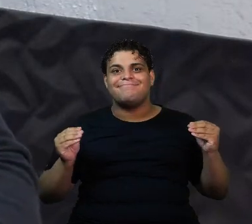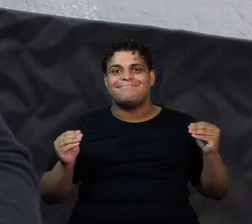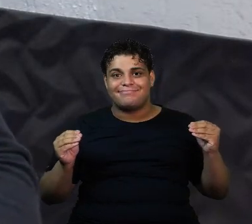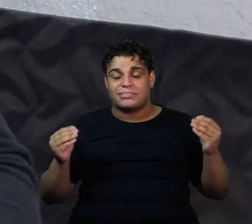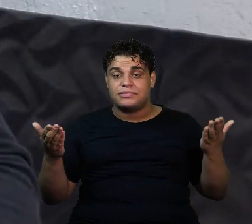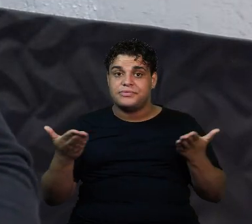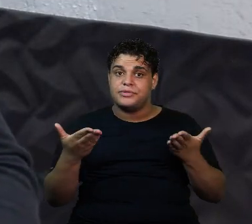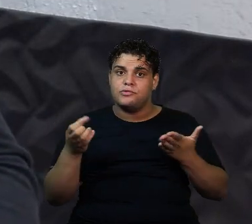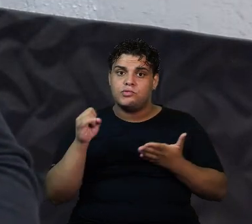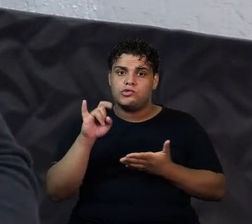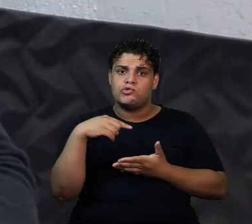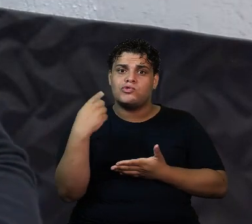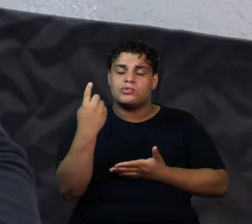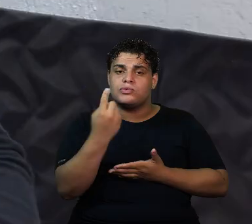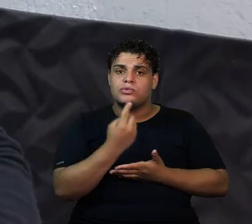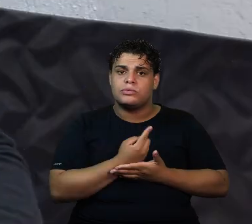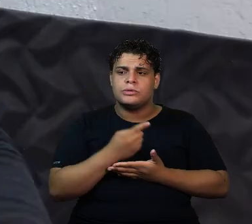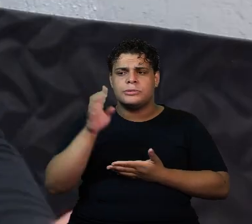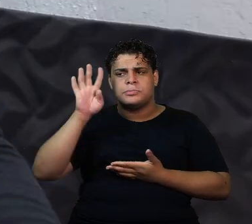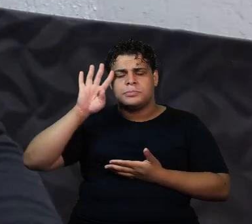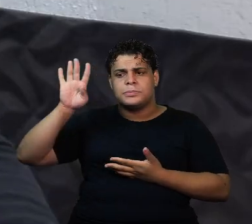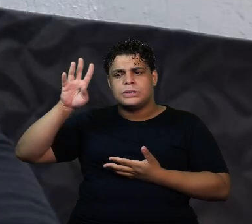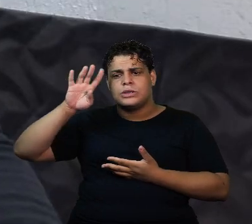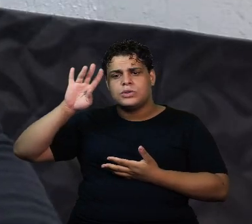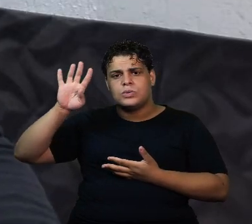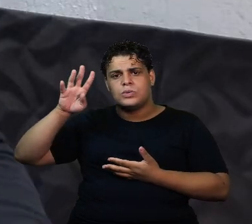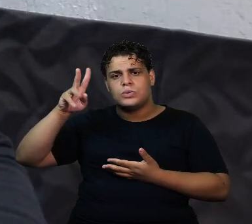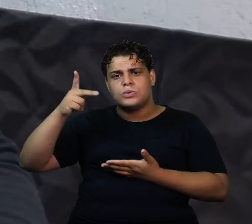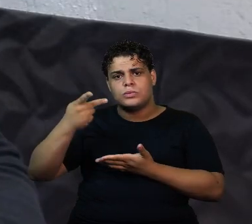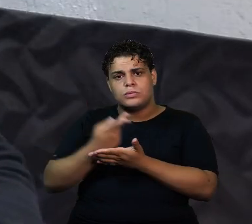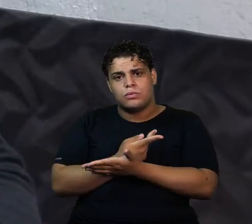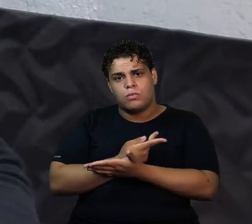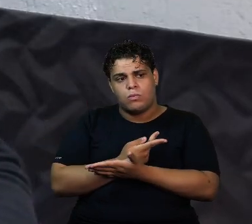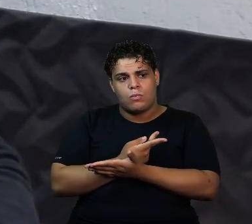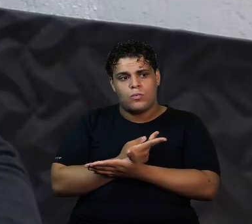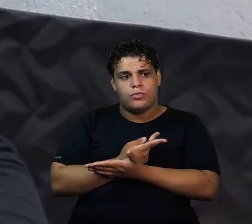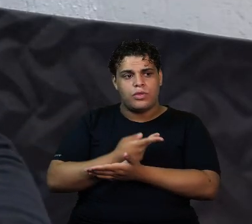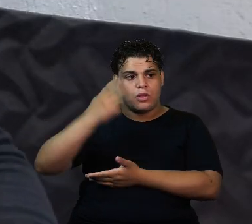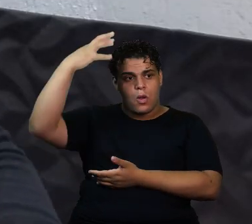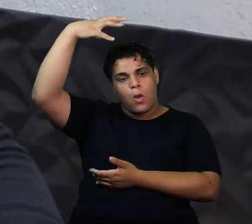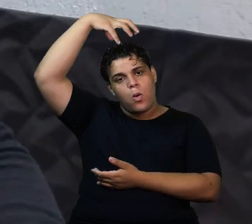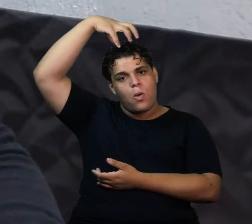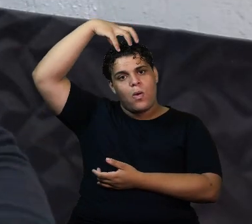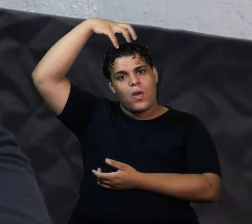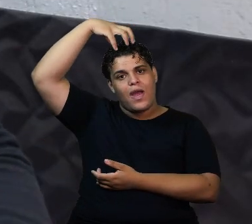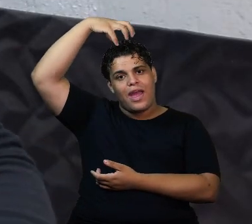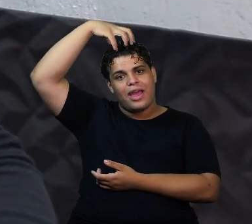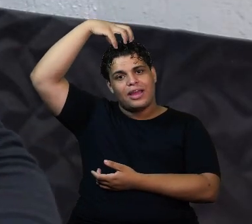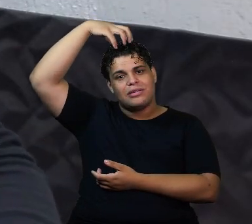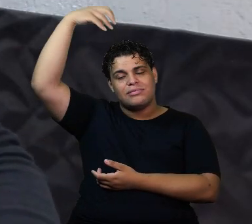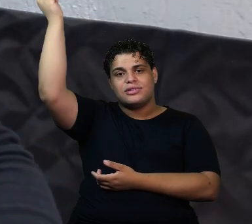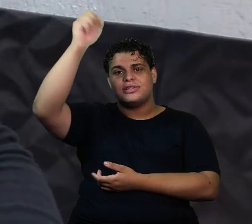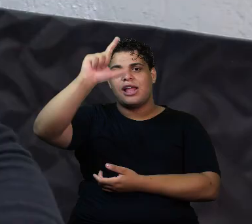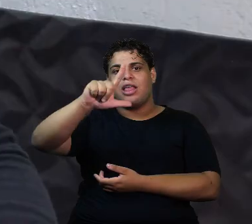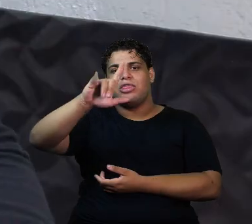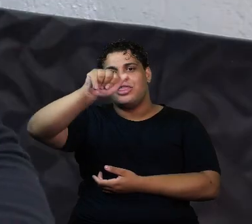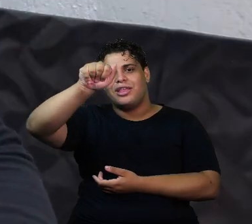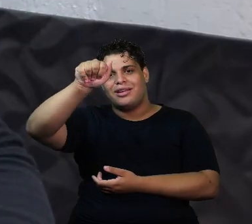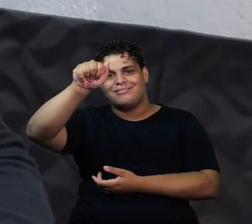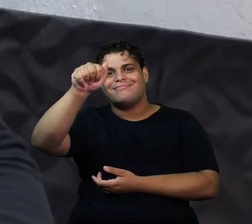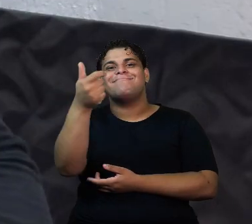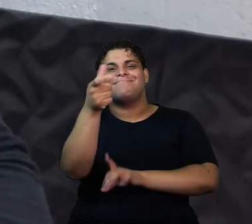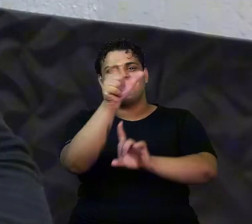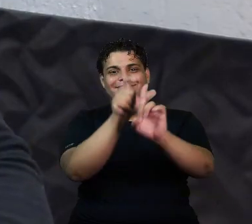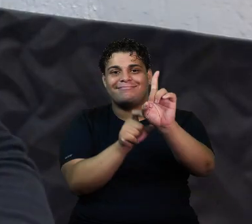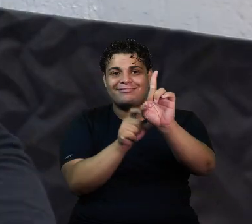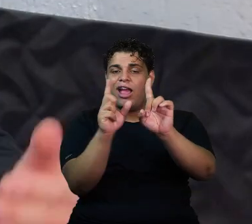quando a gente pensou, quando a gente criou o Reino de Azulha, criou toda essa história, criou os personagens,